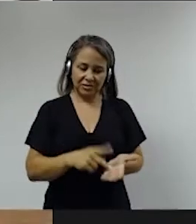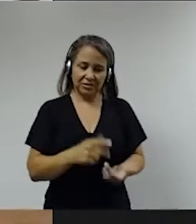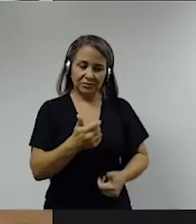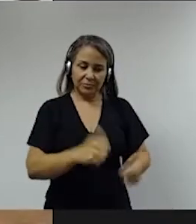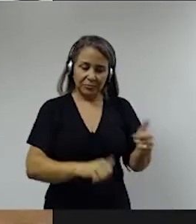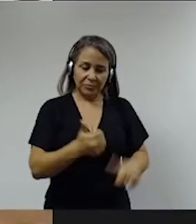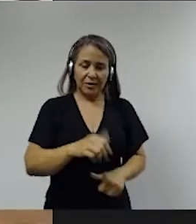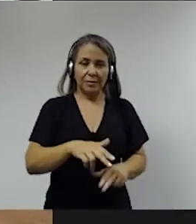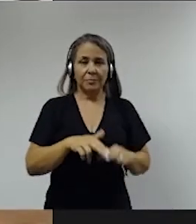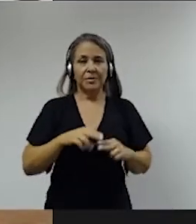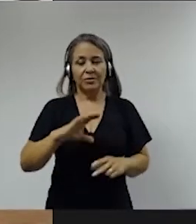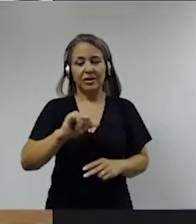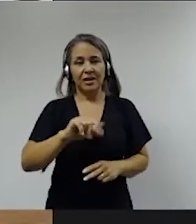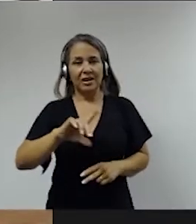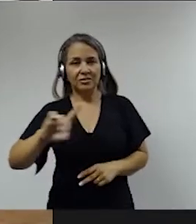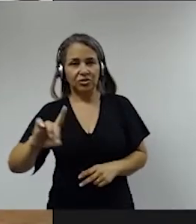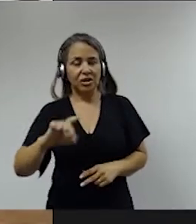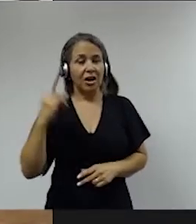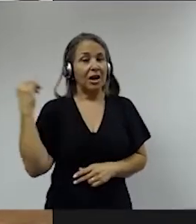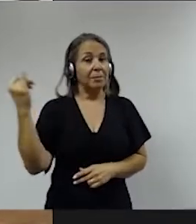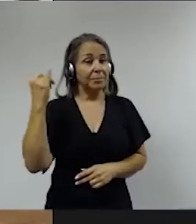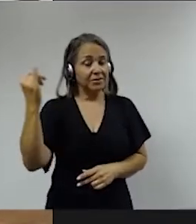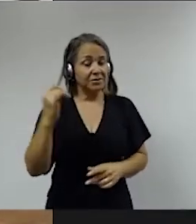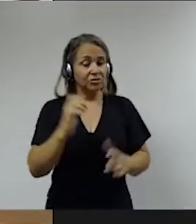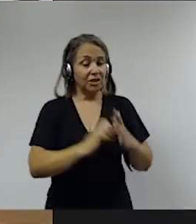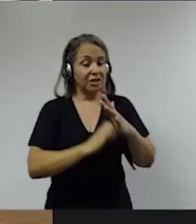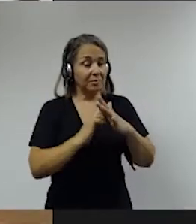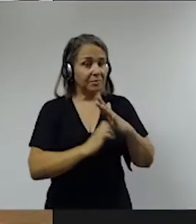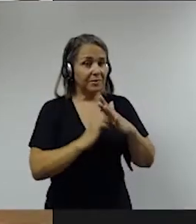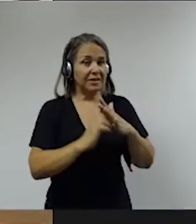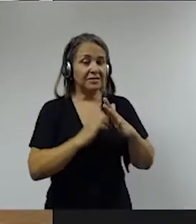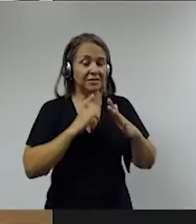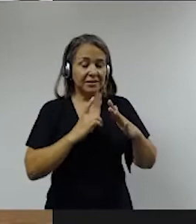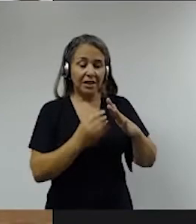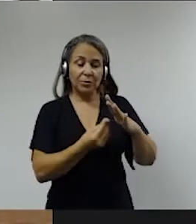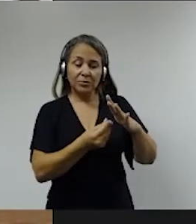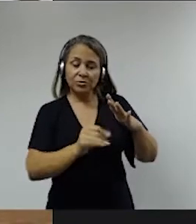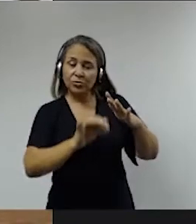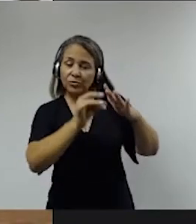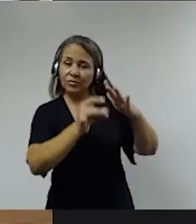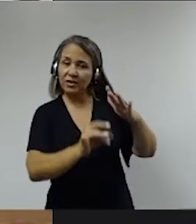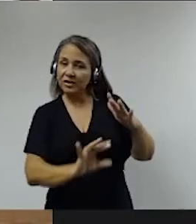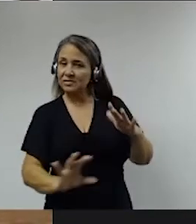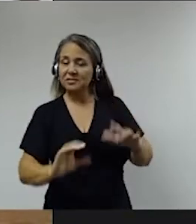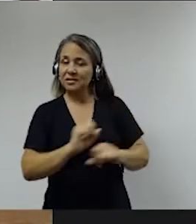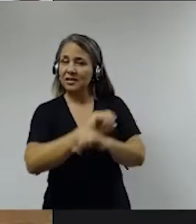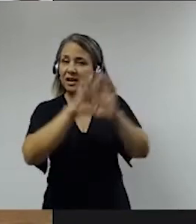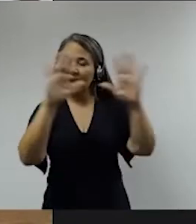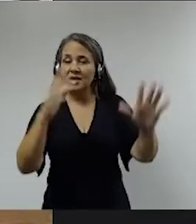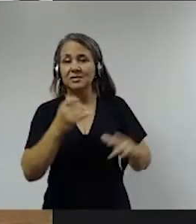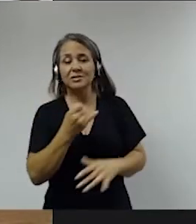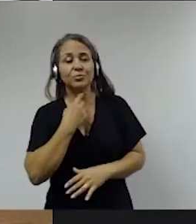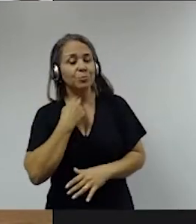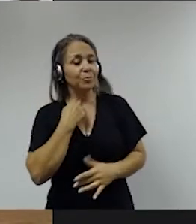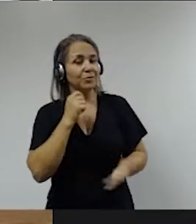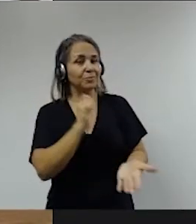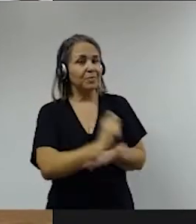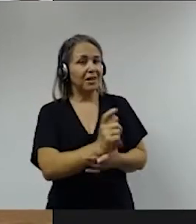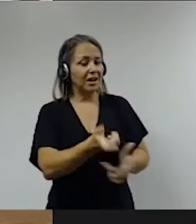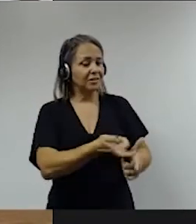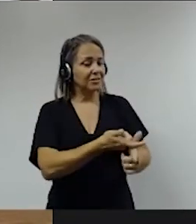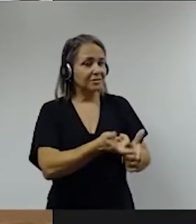pelo CAD, é importante que a empresa, por exemplo, esteja uma insolvência clara, ou seja, não tenha condições de pagar as suas contas,